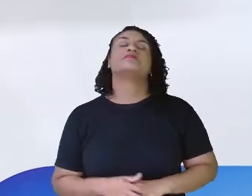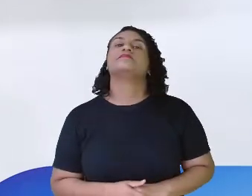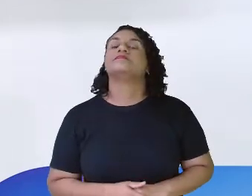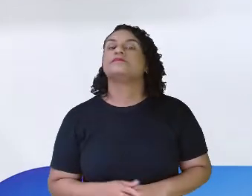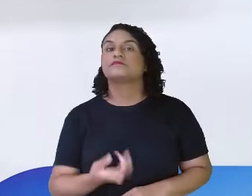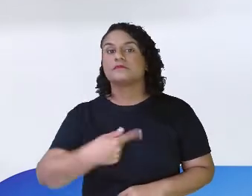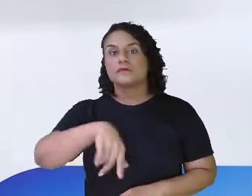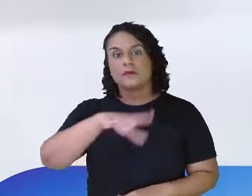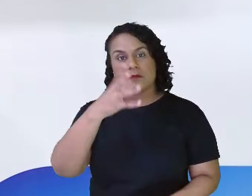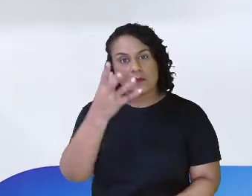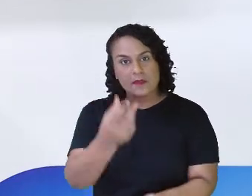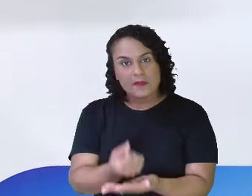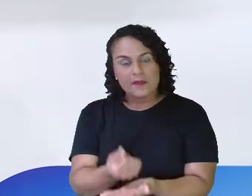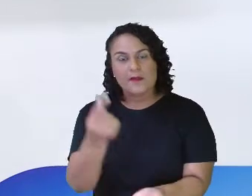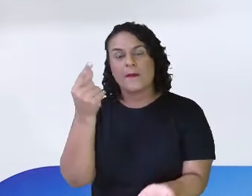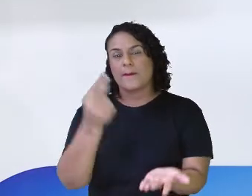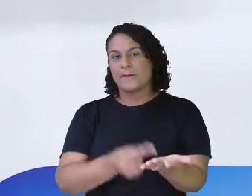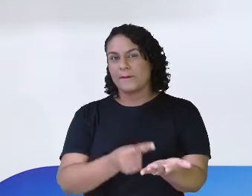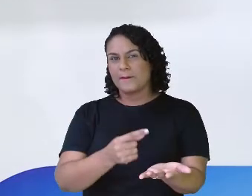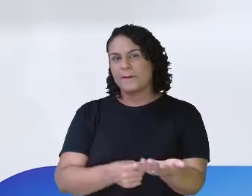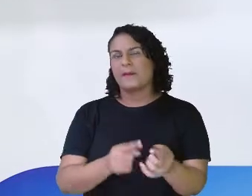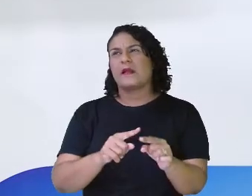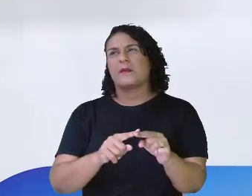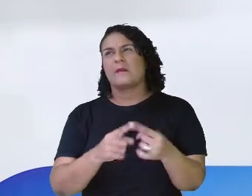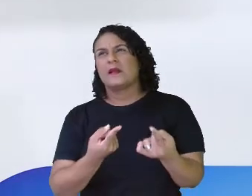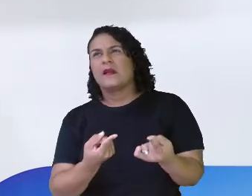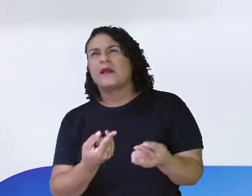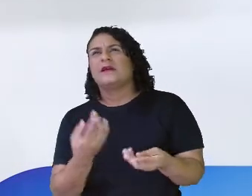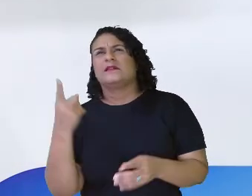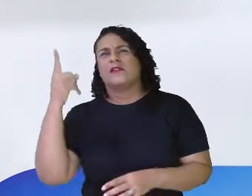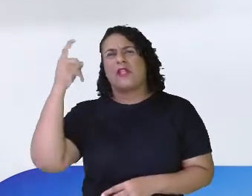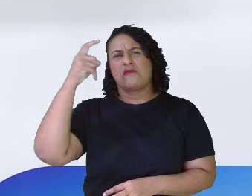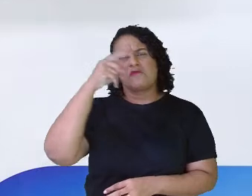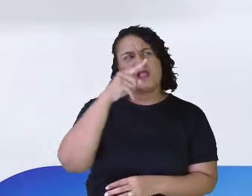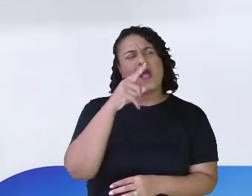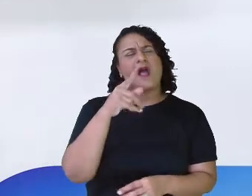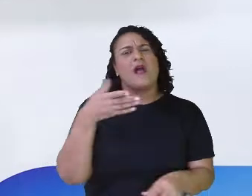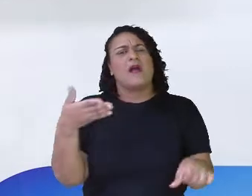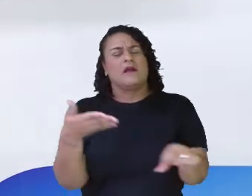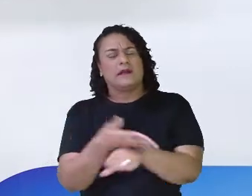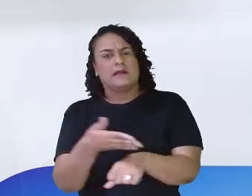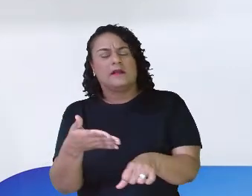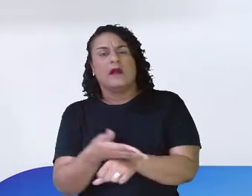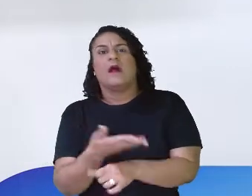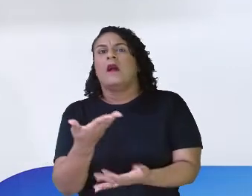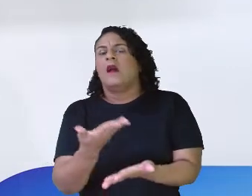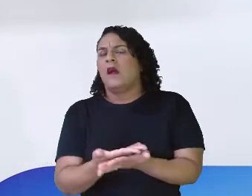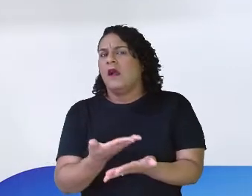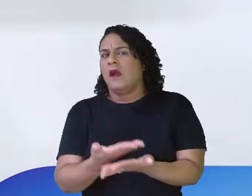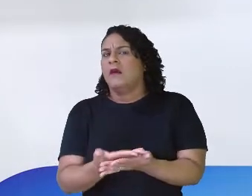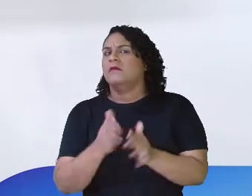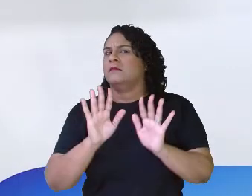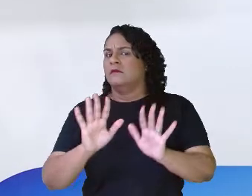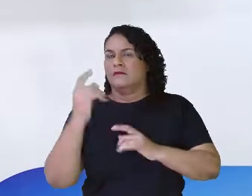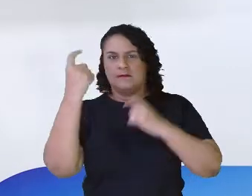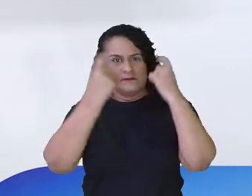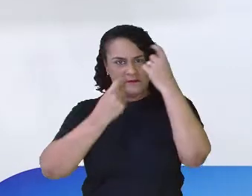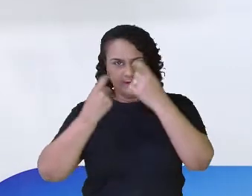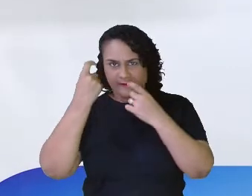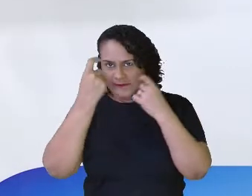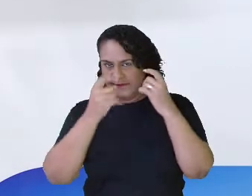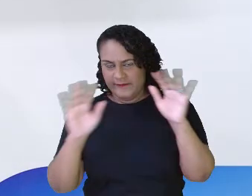Você que baixou o aplicativo, mas sentiu alguma dificuldade de acessar essa aula, não se